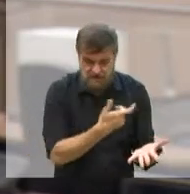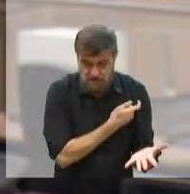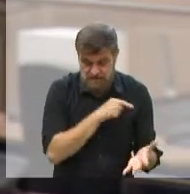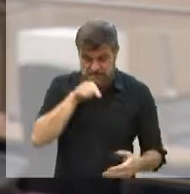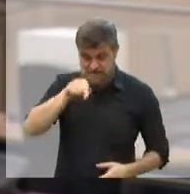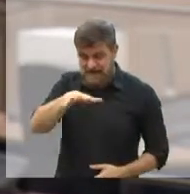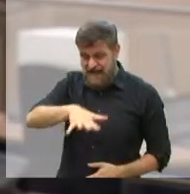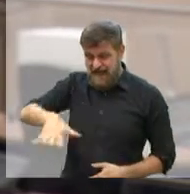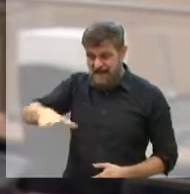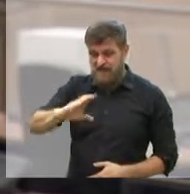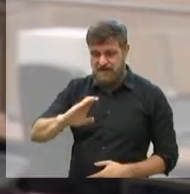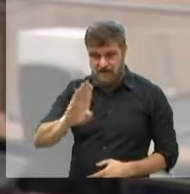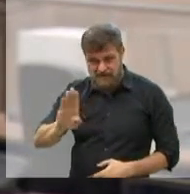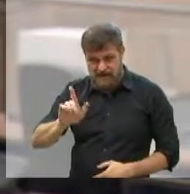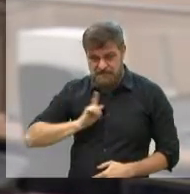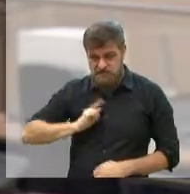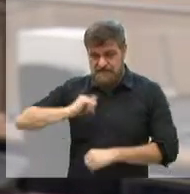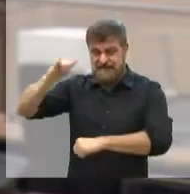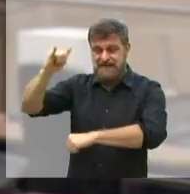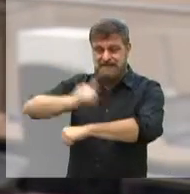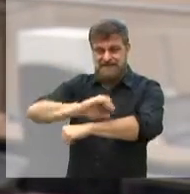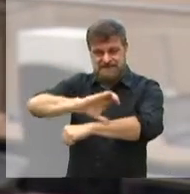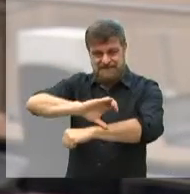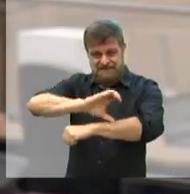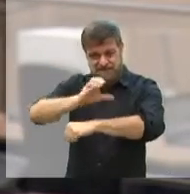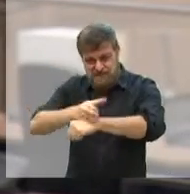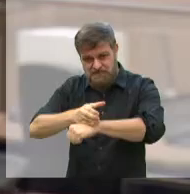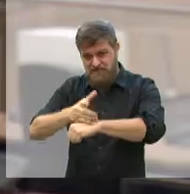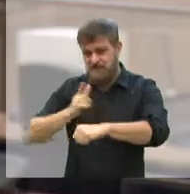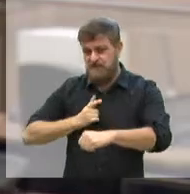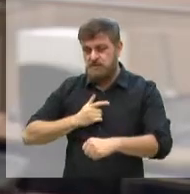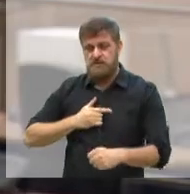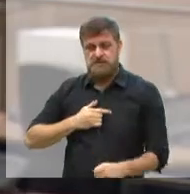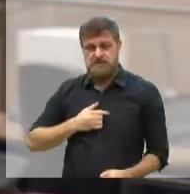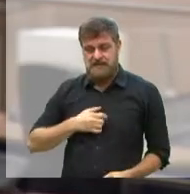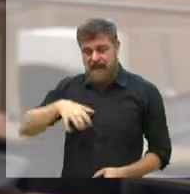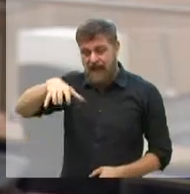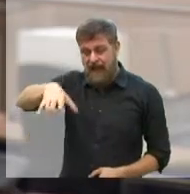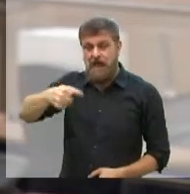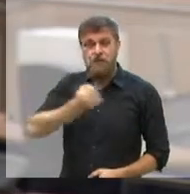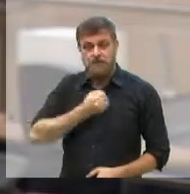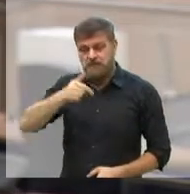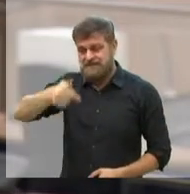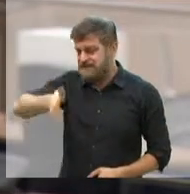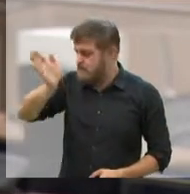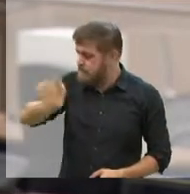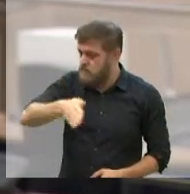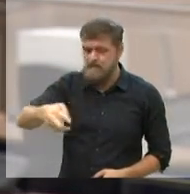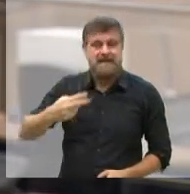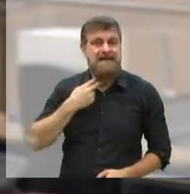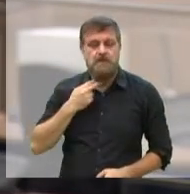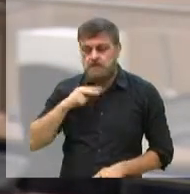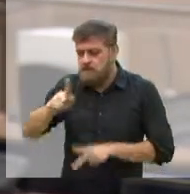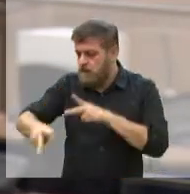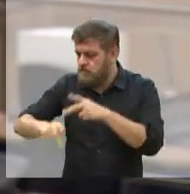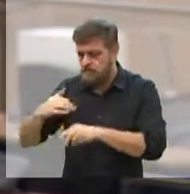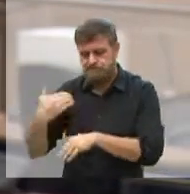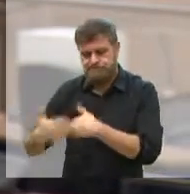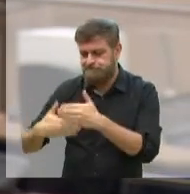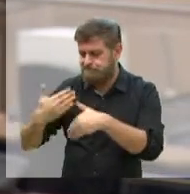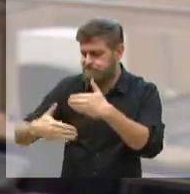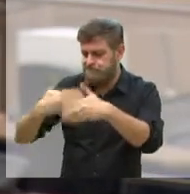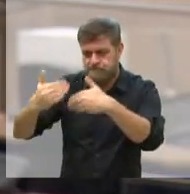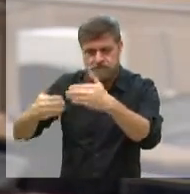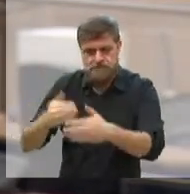de utilidade pública do aeroporto, a macrozona 7 que o destruía e não dava nenhuma condição para aquela população poder